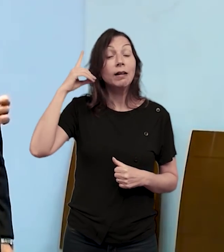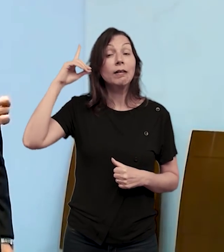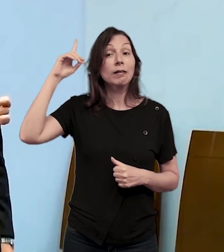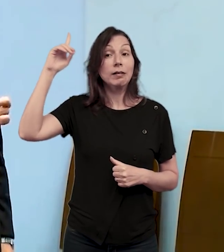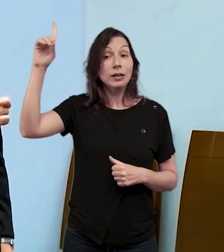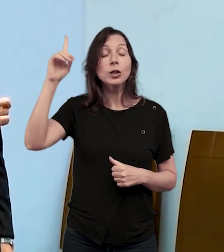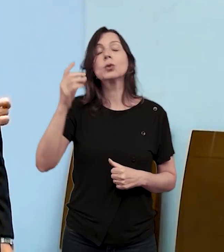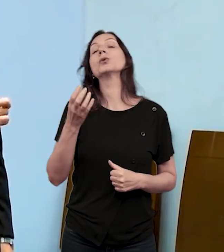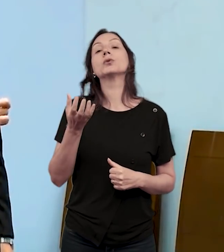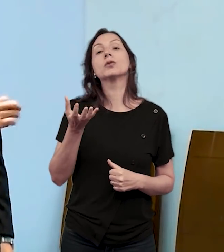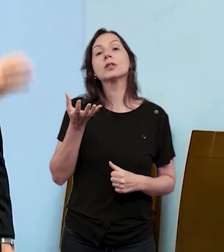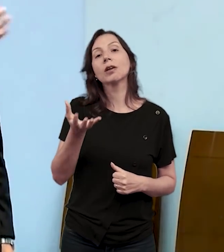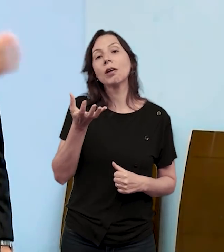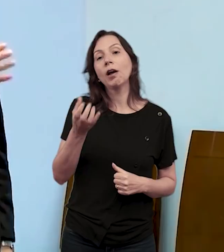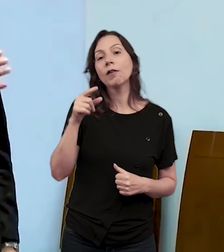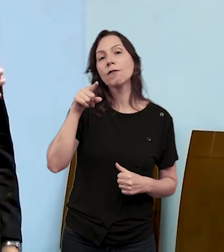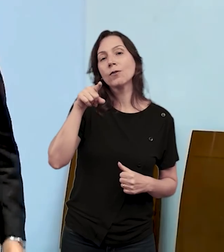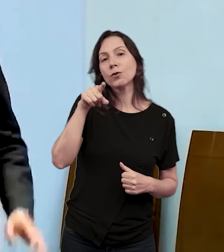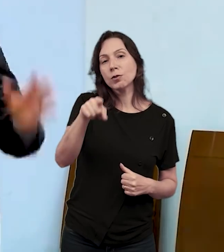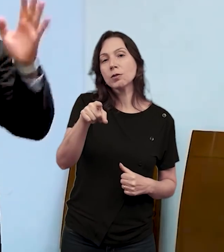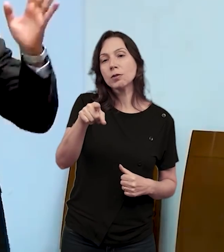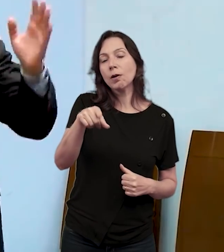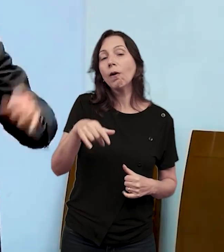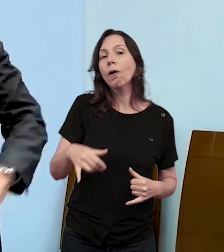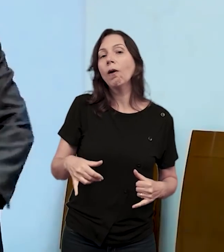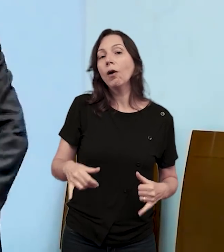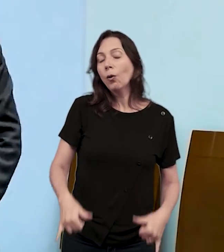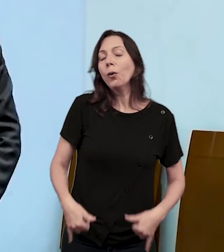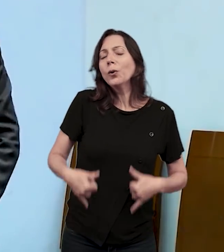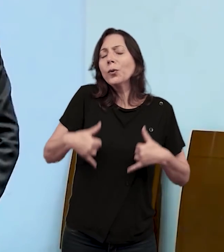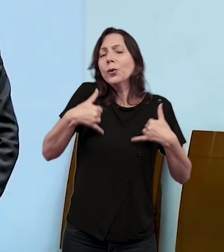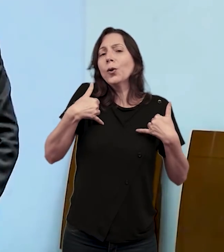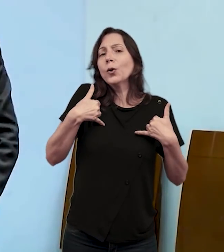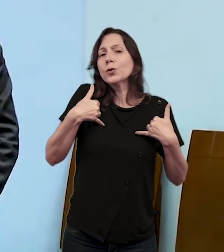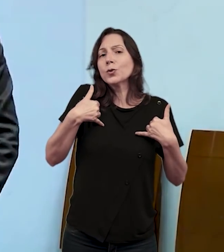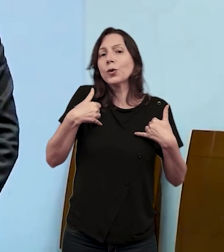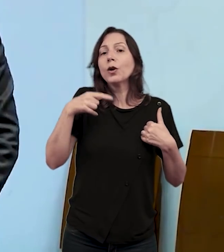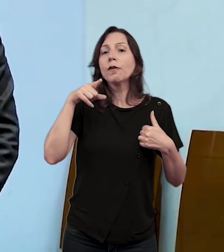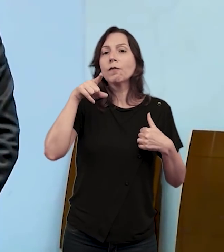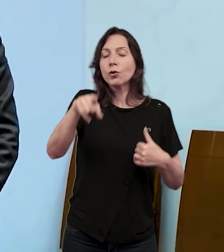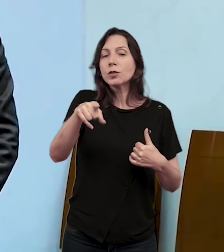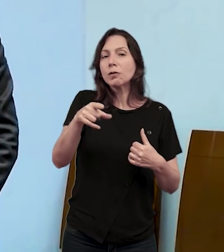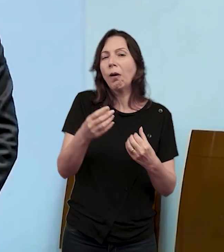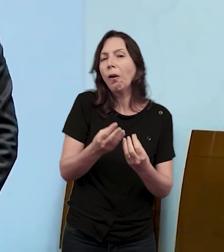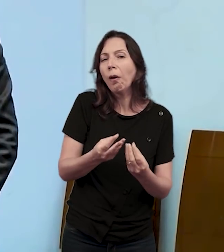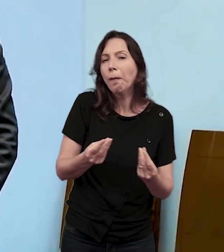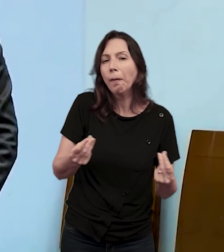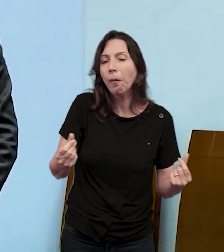Satanás. Você é pó, mas ele vai dizer que você é diamante.